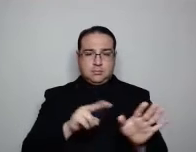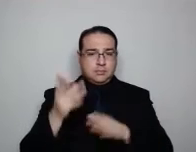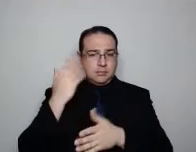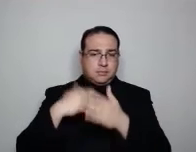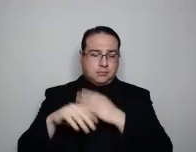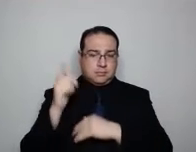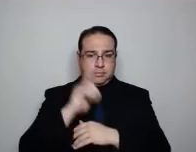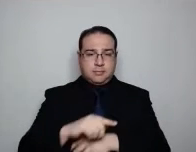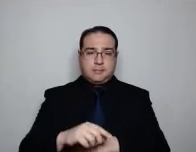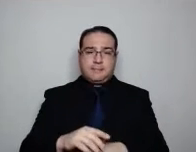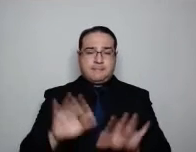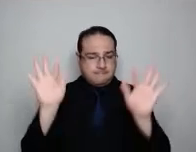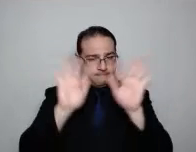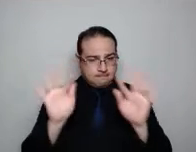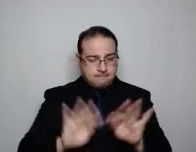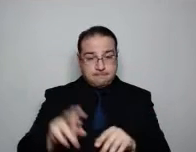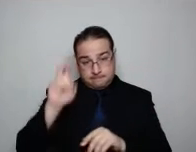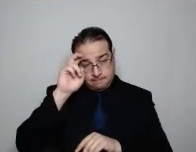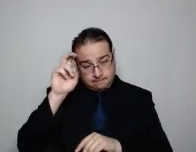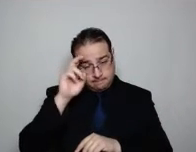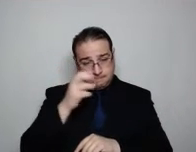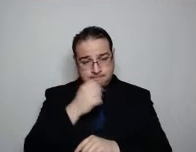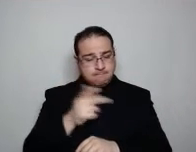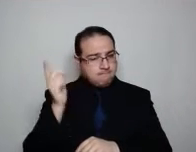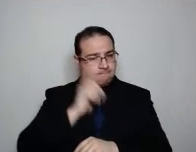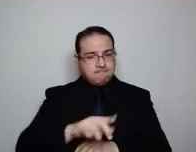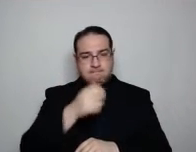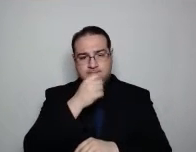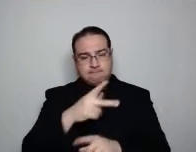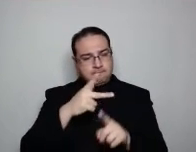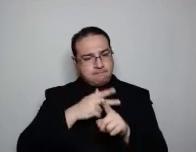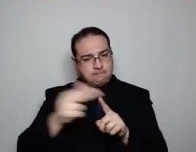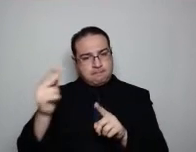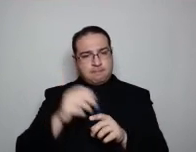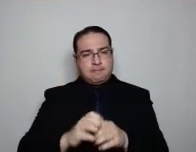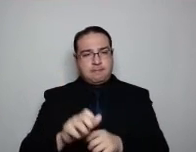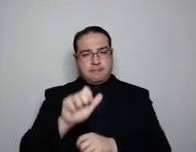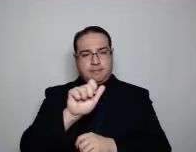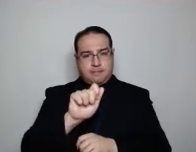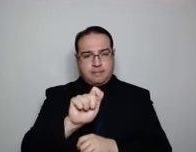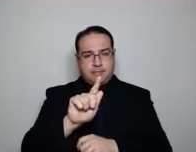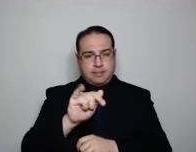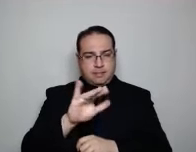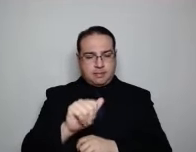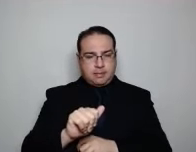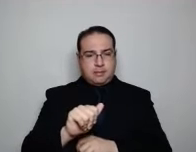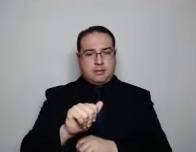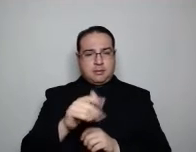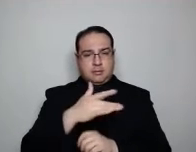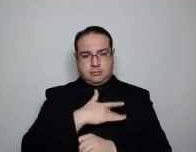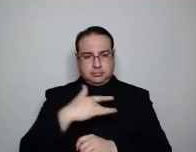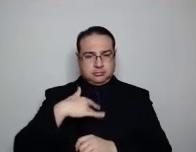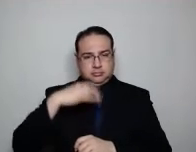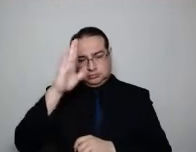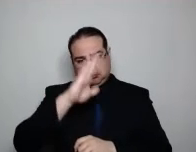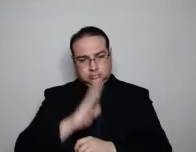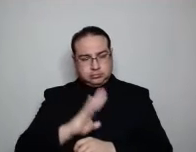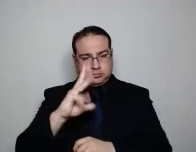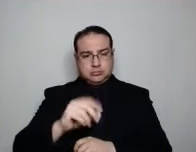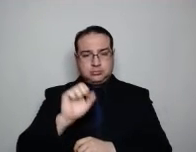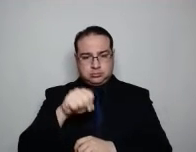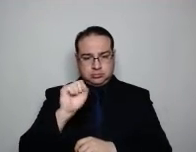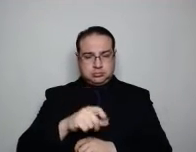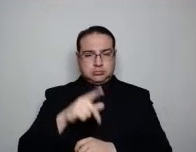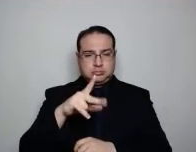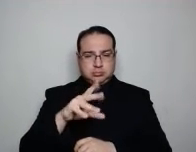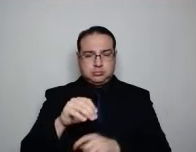demais, quinta-feira, essa vitória na Agência Nacional de Saúde, no sentido de que, sim, os planos devem cobrir,